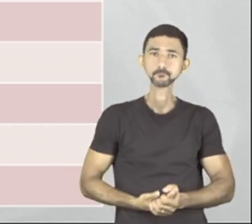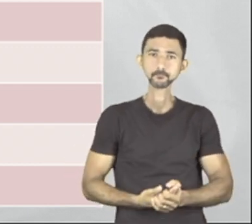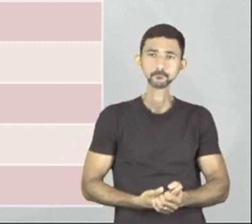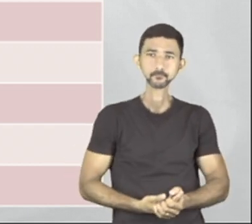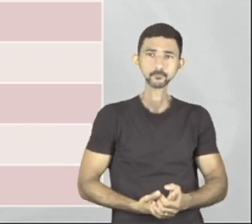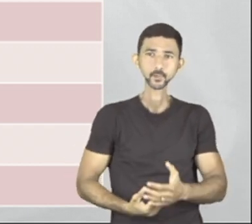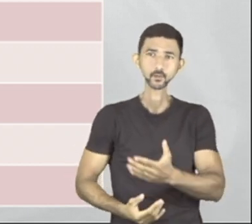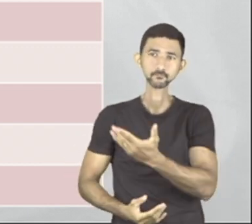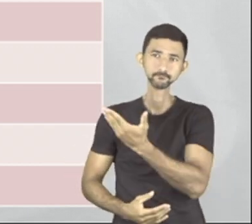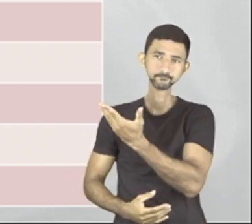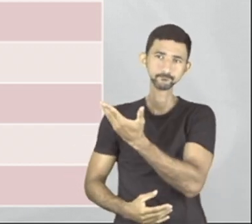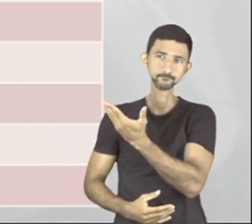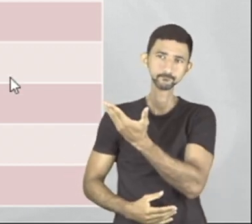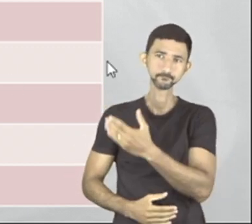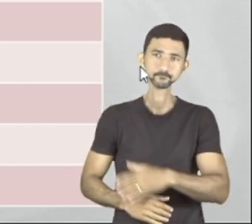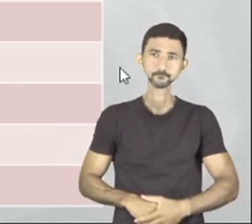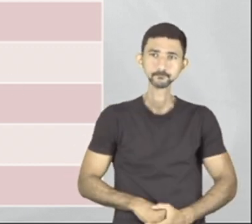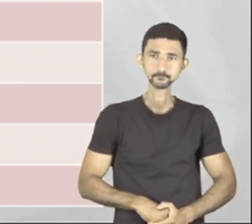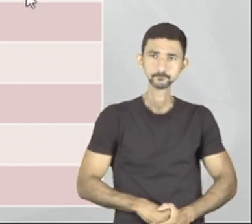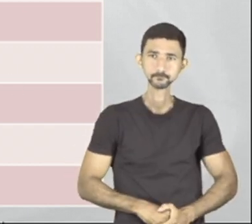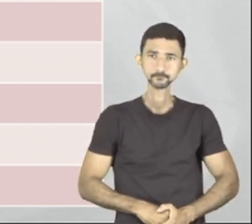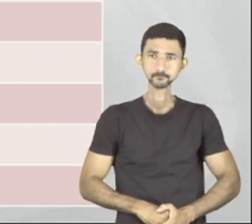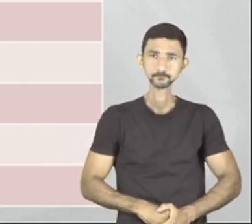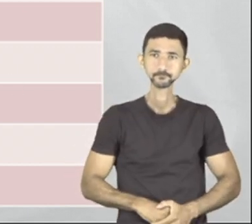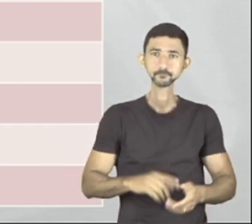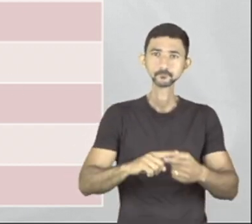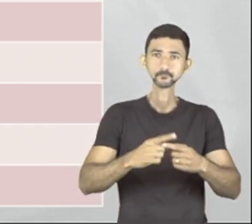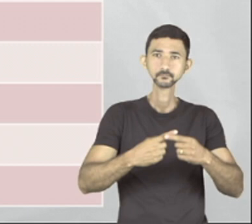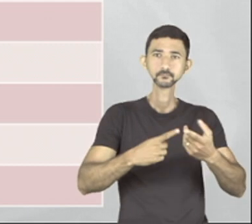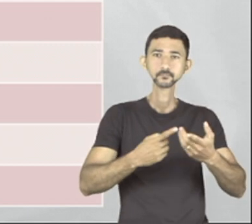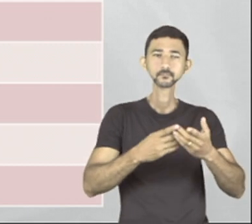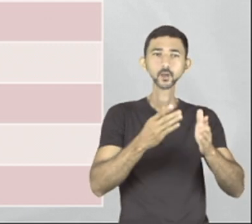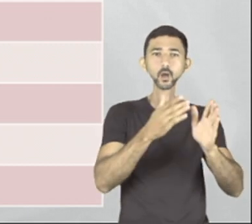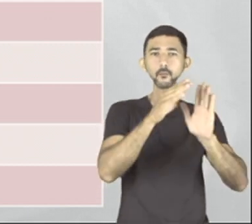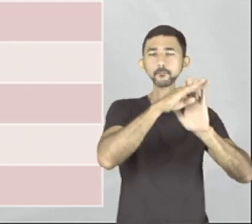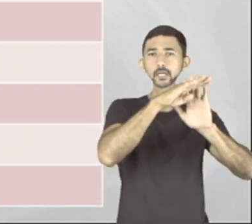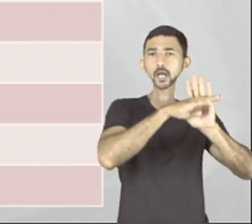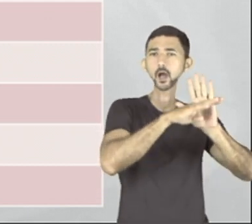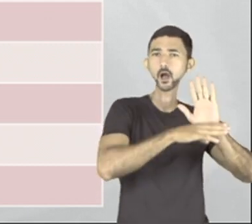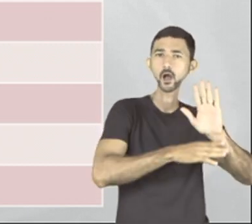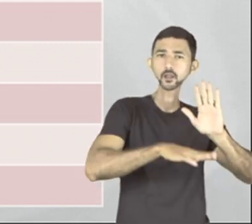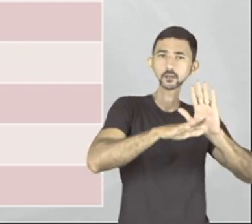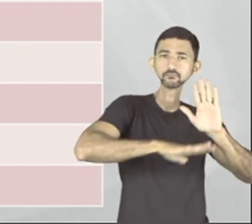Cametá e Abaetetuba. E aqui a quantidade de municípios em cada região.